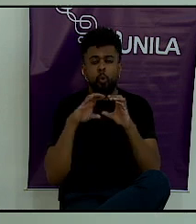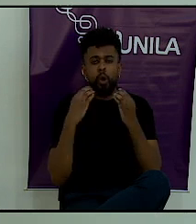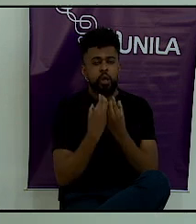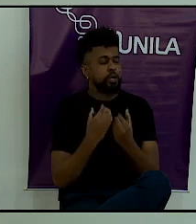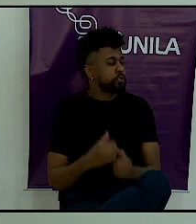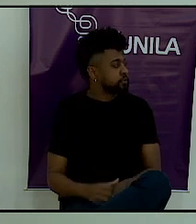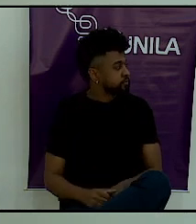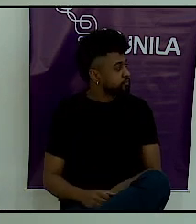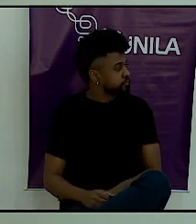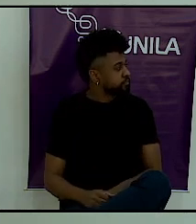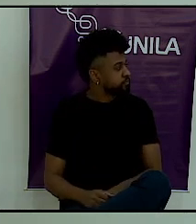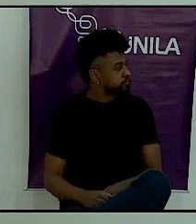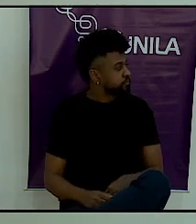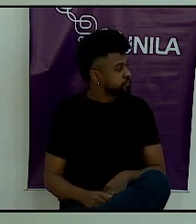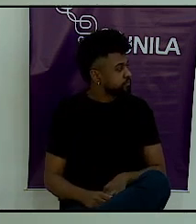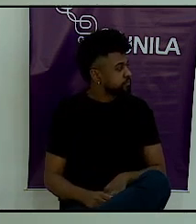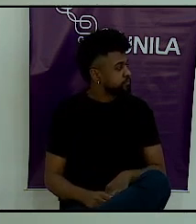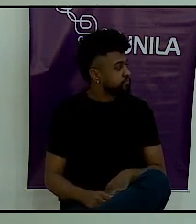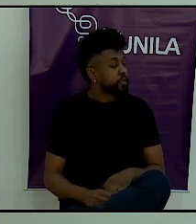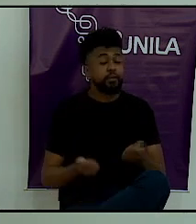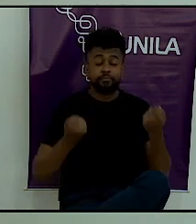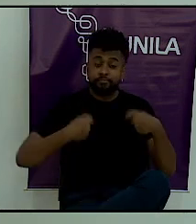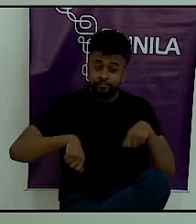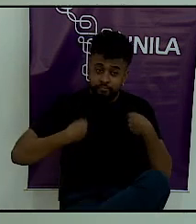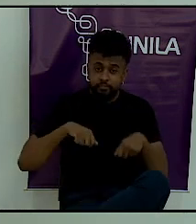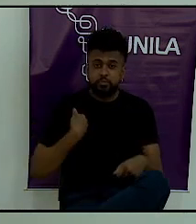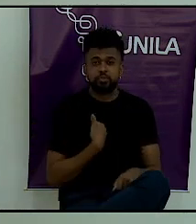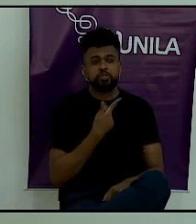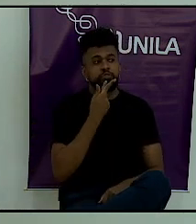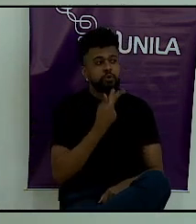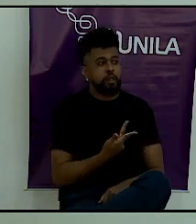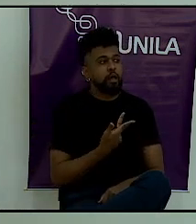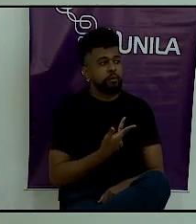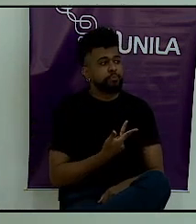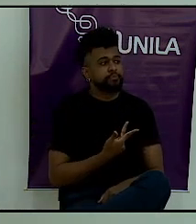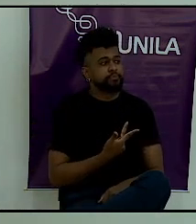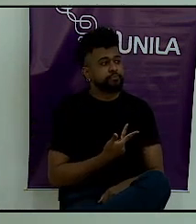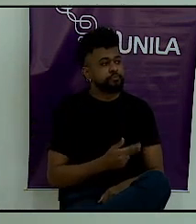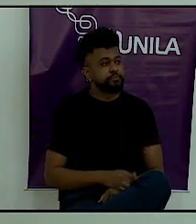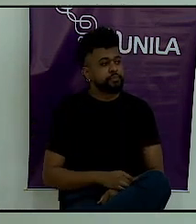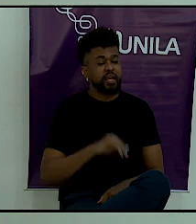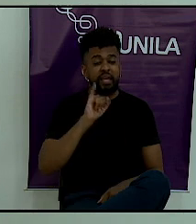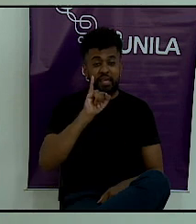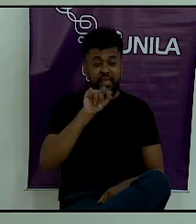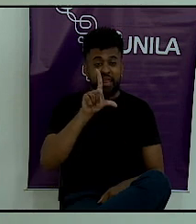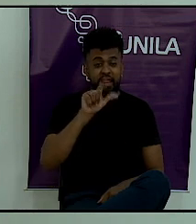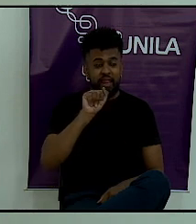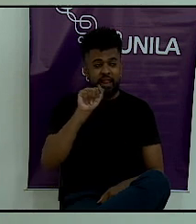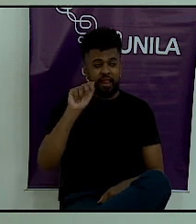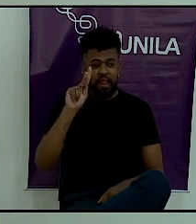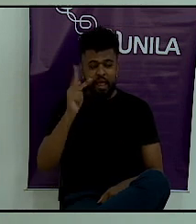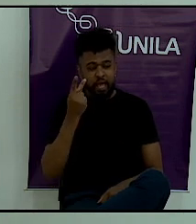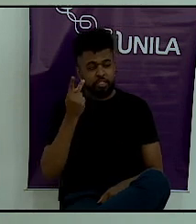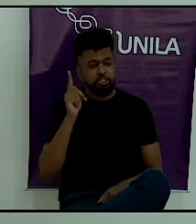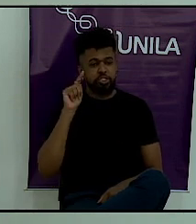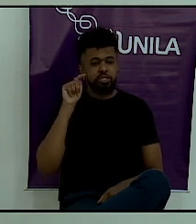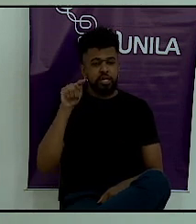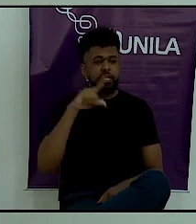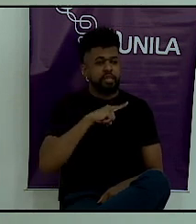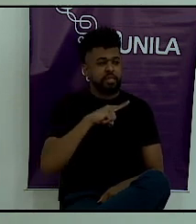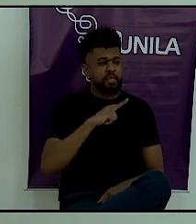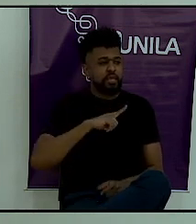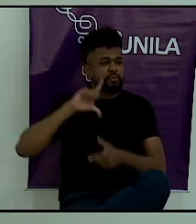congresso. É necessário a gente dizer que o ILACHE, ele tem já